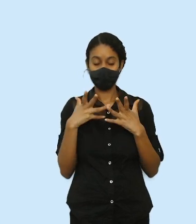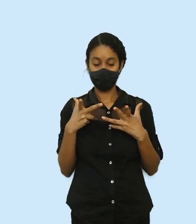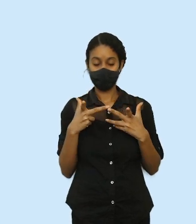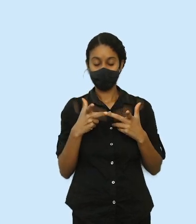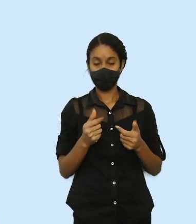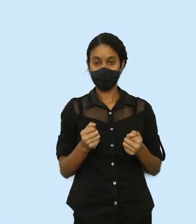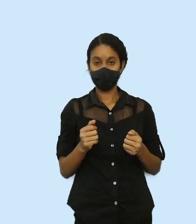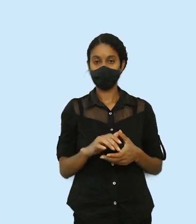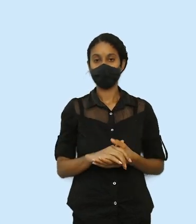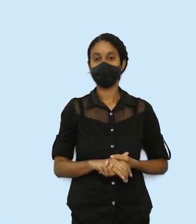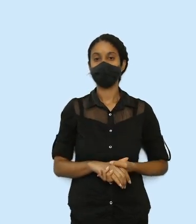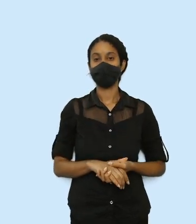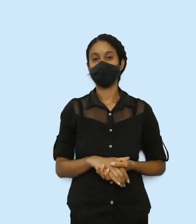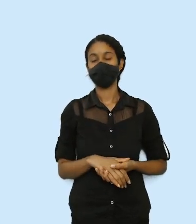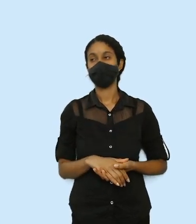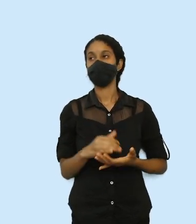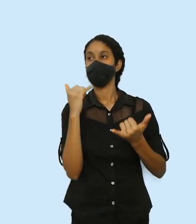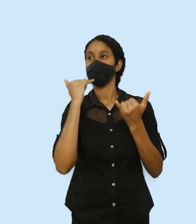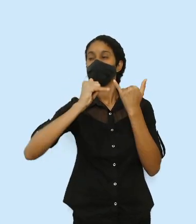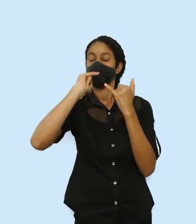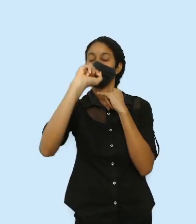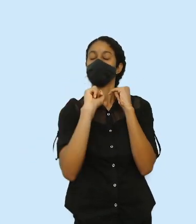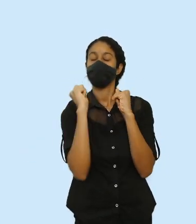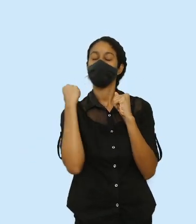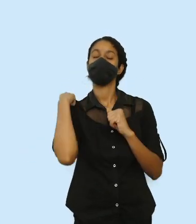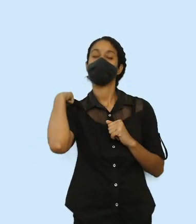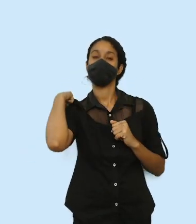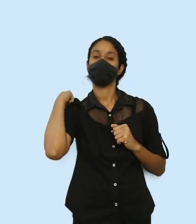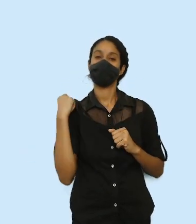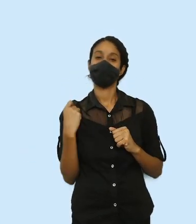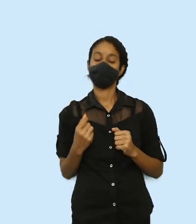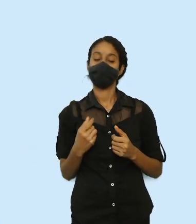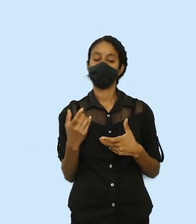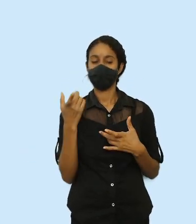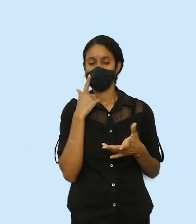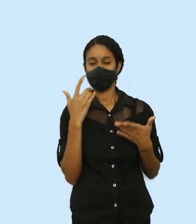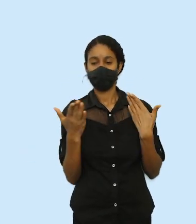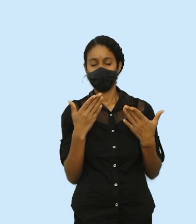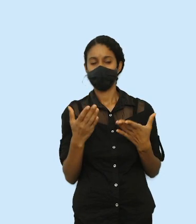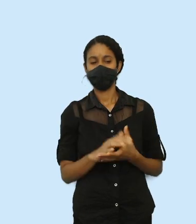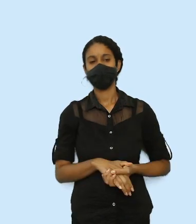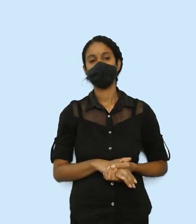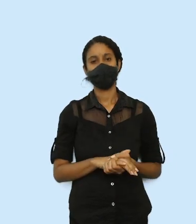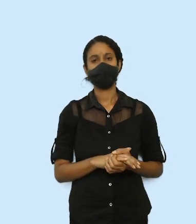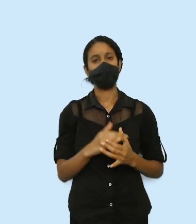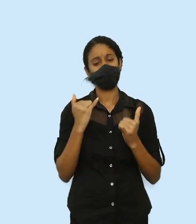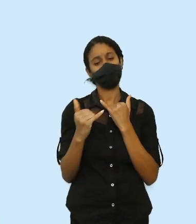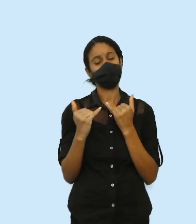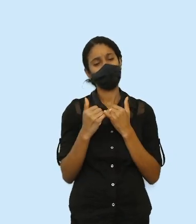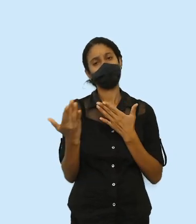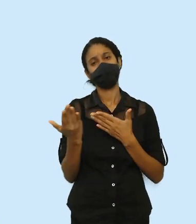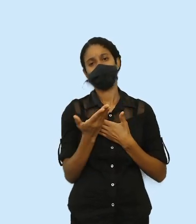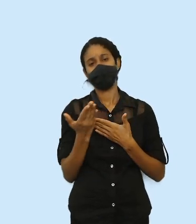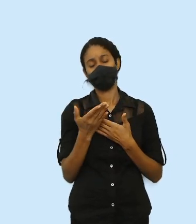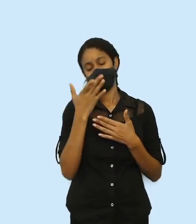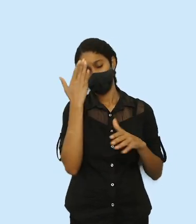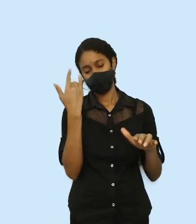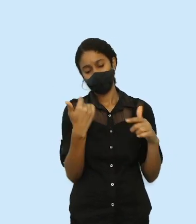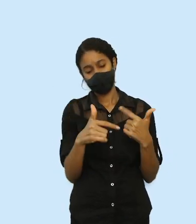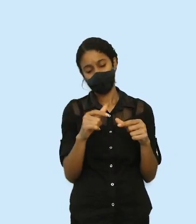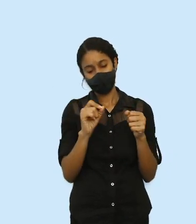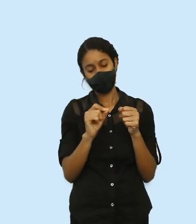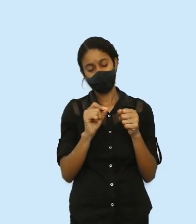por tudo. Então parece que esse preço ele sai quase que na conta, né? 6 por meia dúzia. O trabalhador ele é convidado a